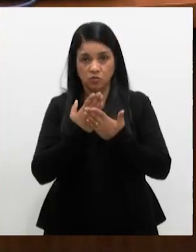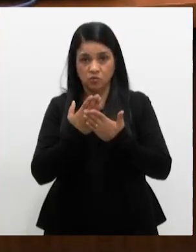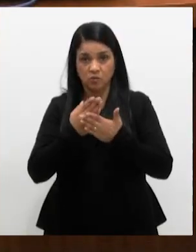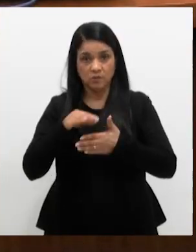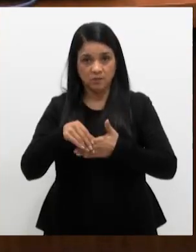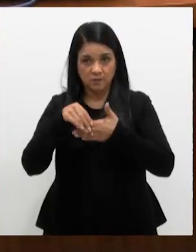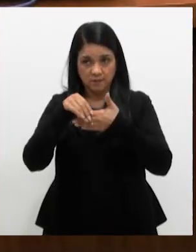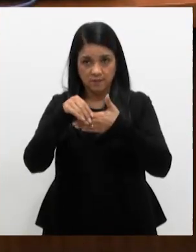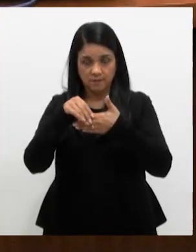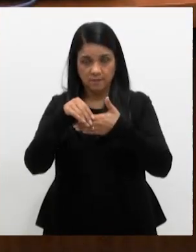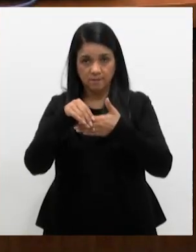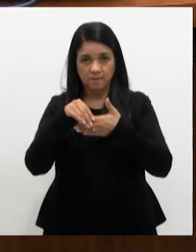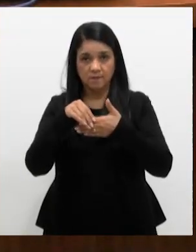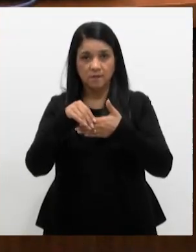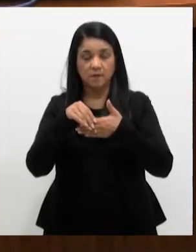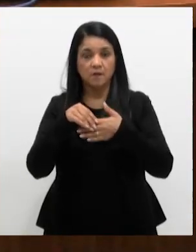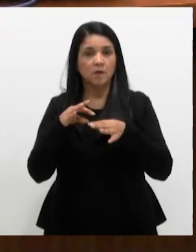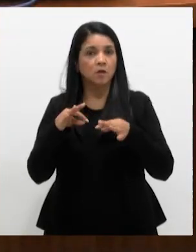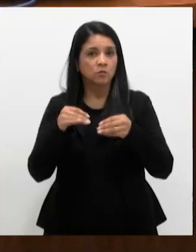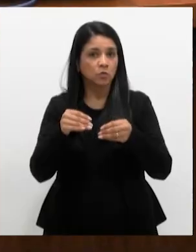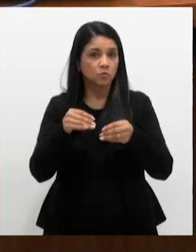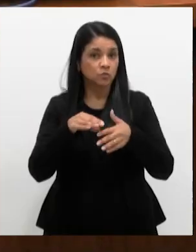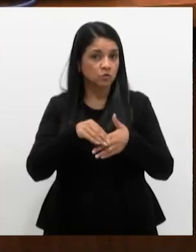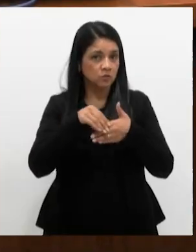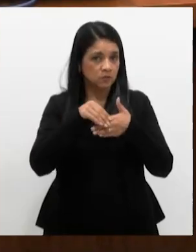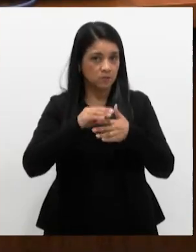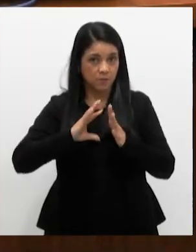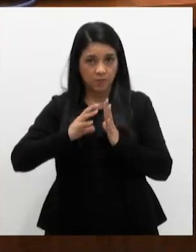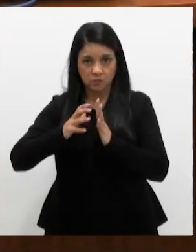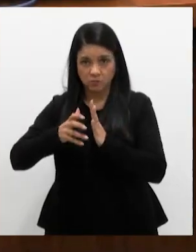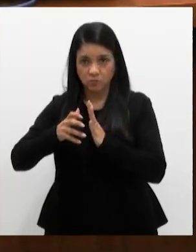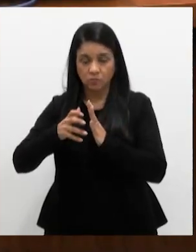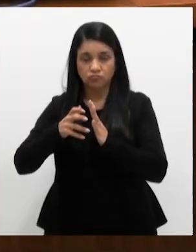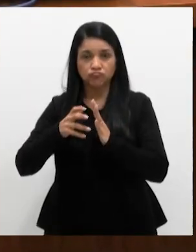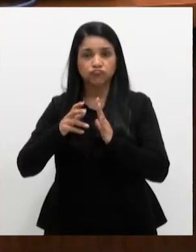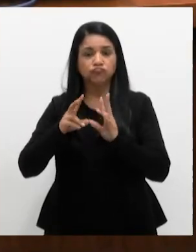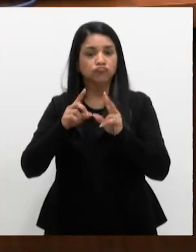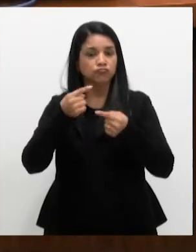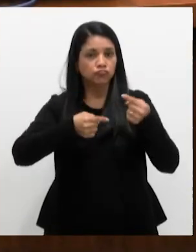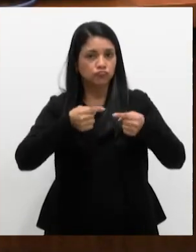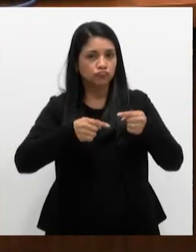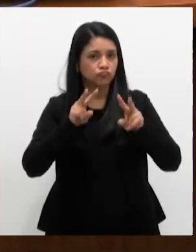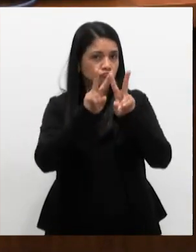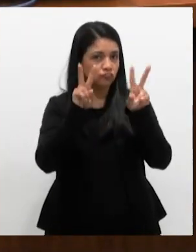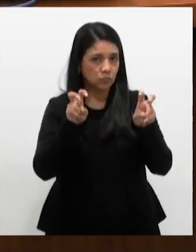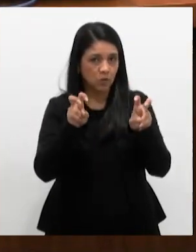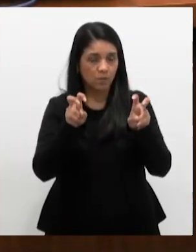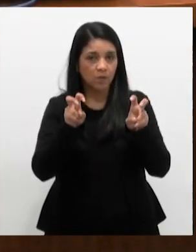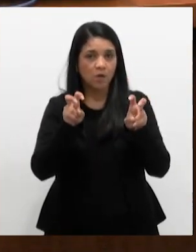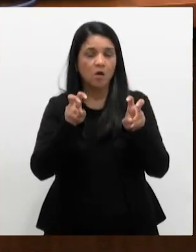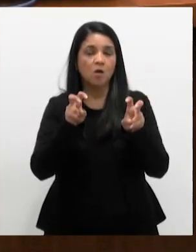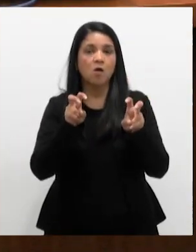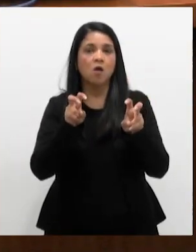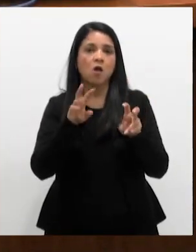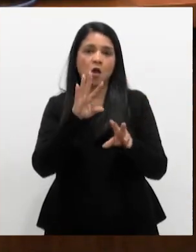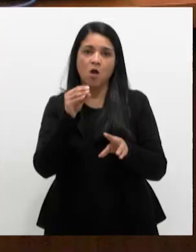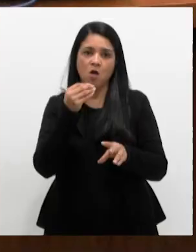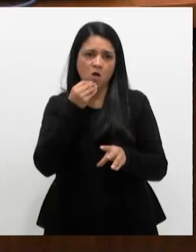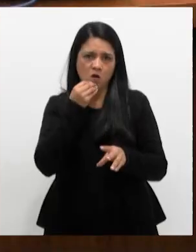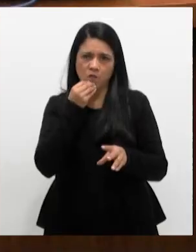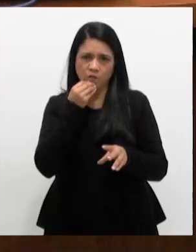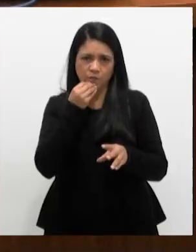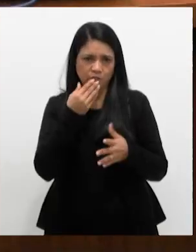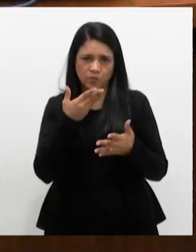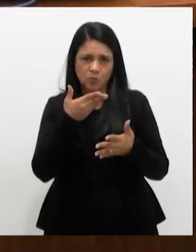Excelência, perante todos os líderes partidários, traz o assunto, a gente faz uma breve discussão, por óbvio, nada impede